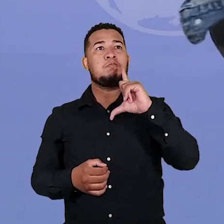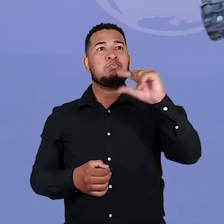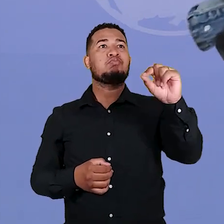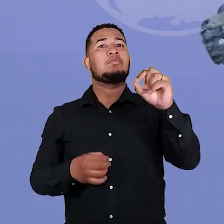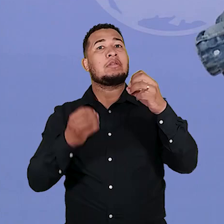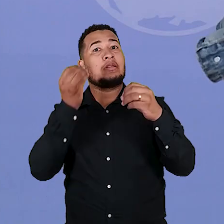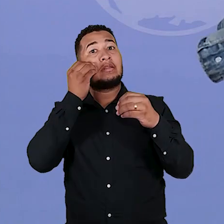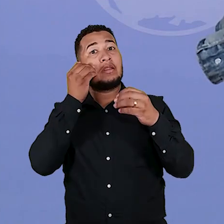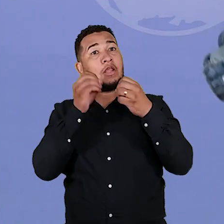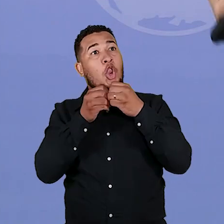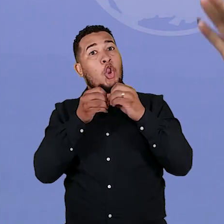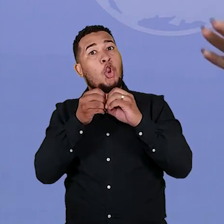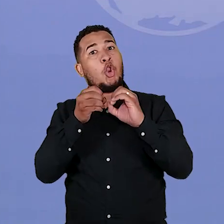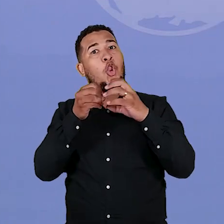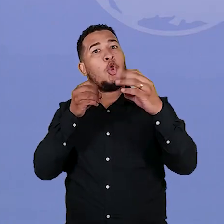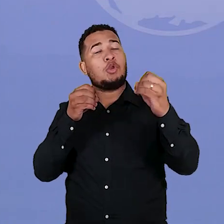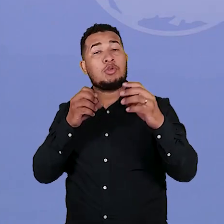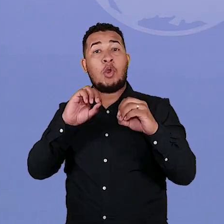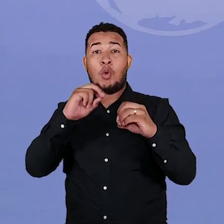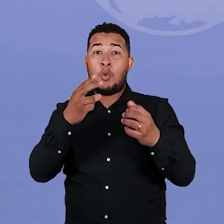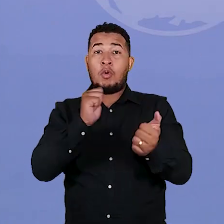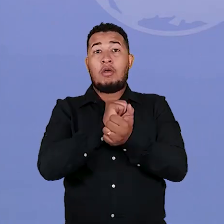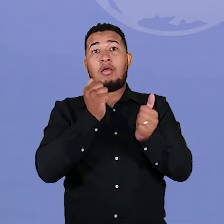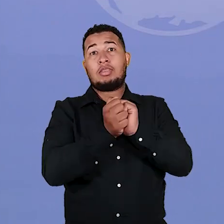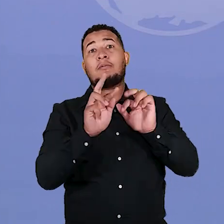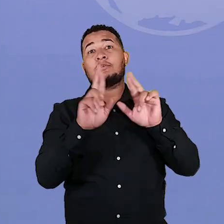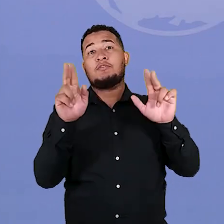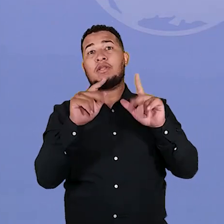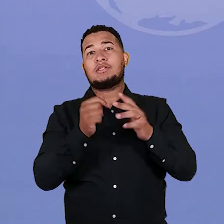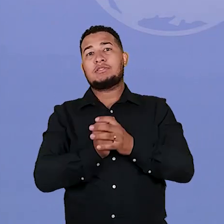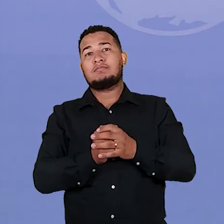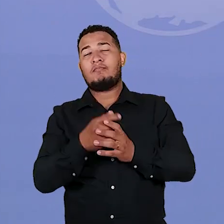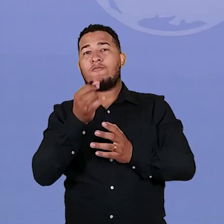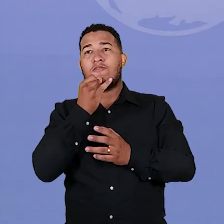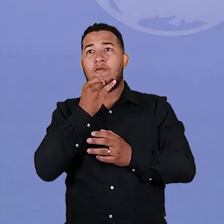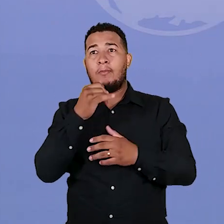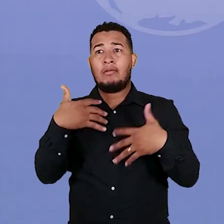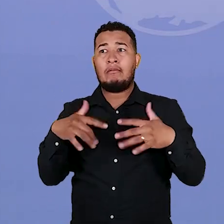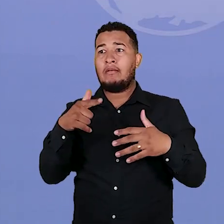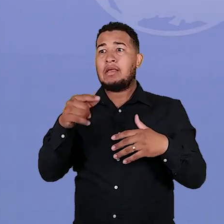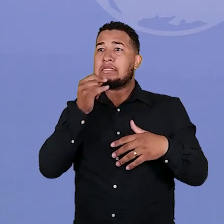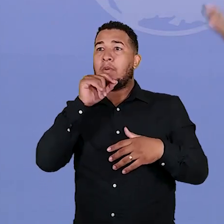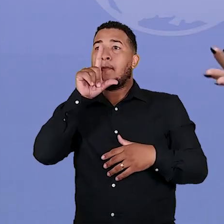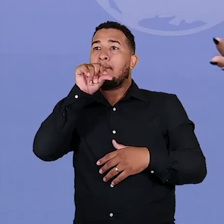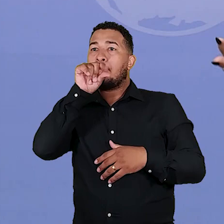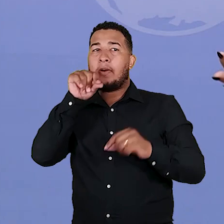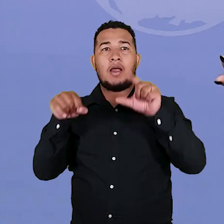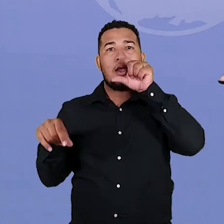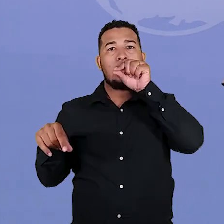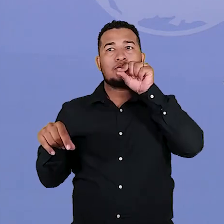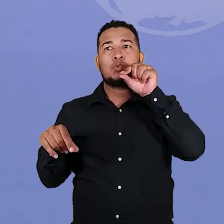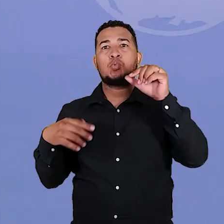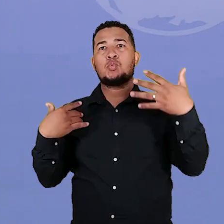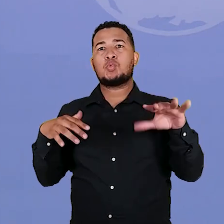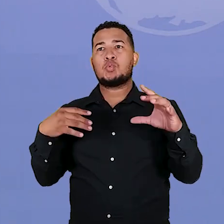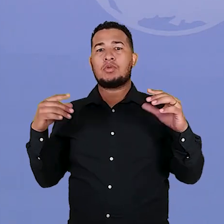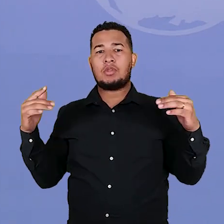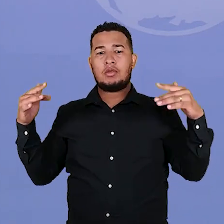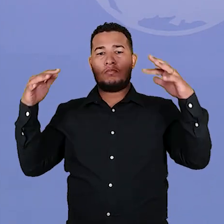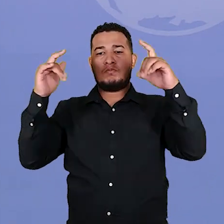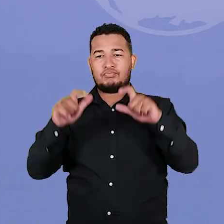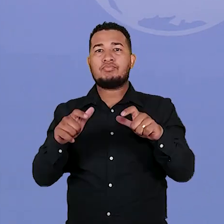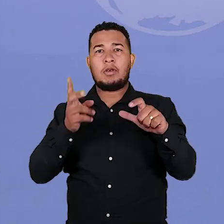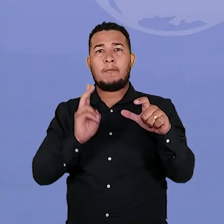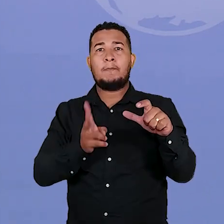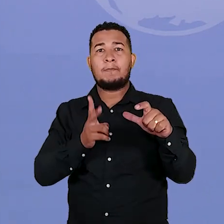outro local, longe daquela espécie, ou se readaptar. Por exemplo, são duas espécies de pássaro